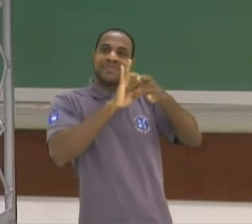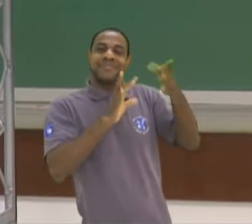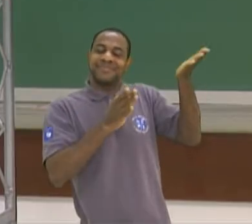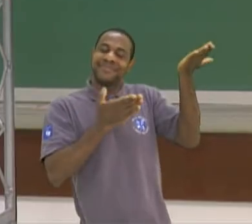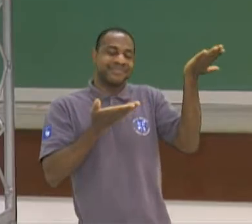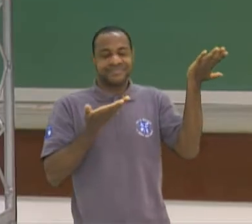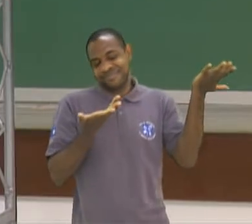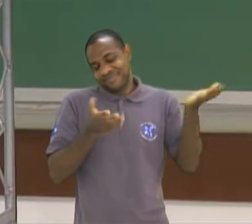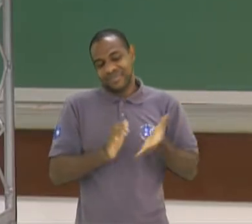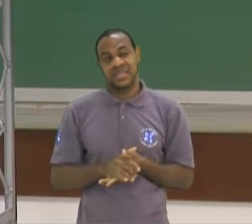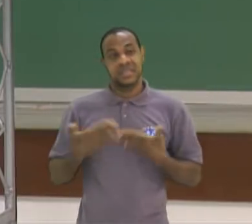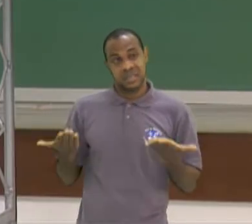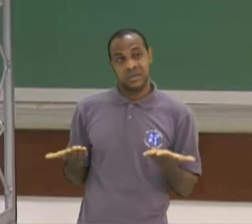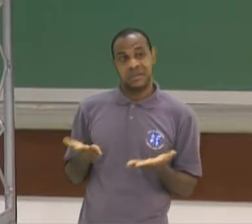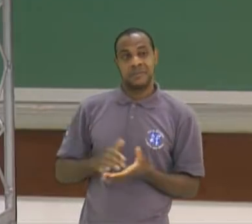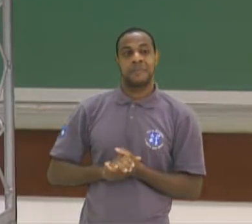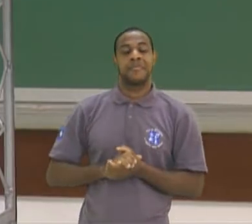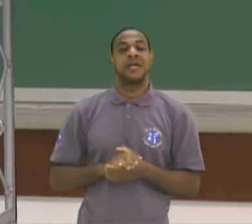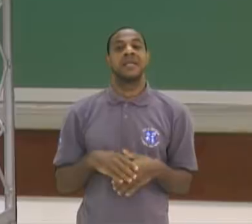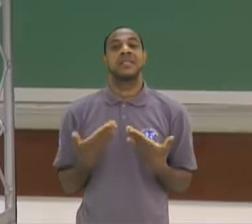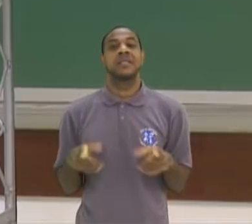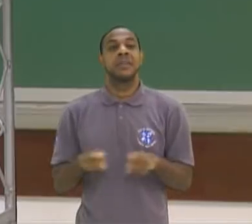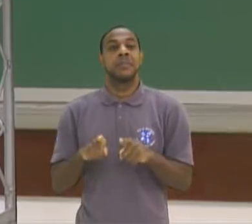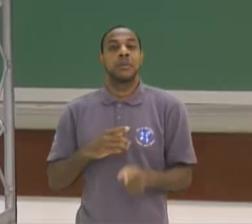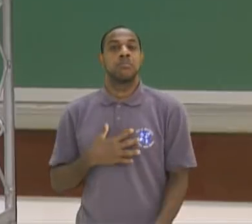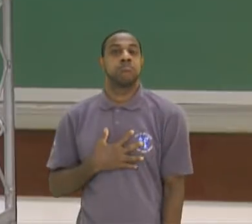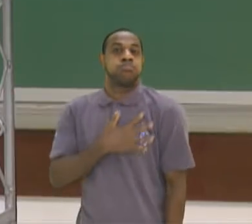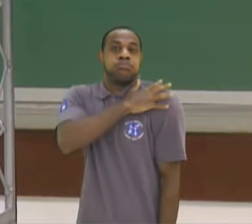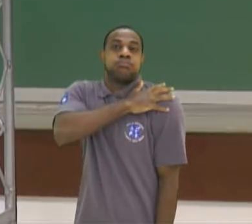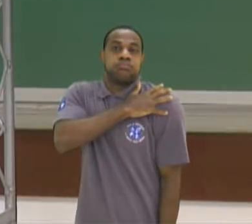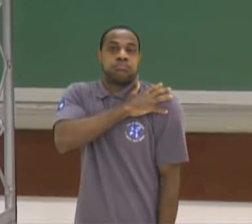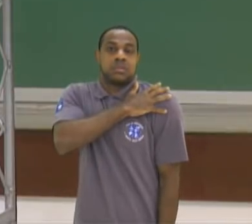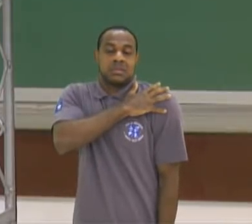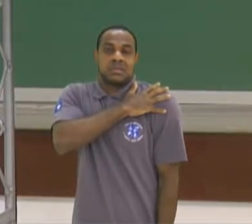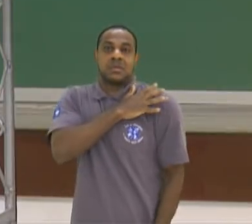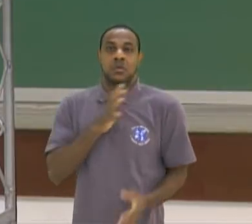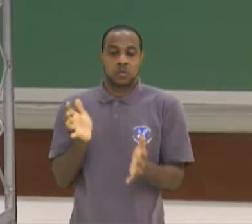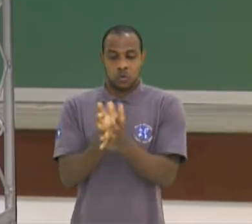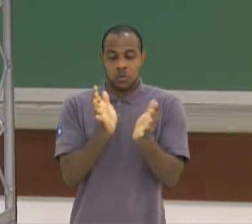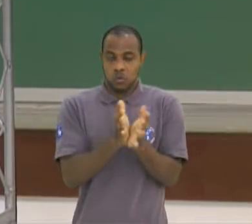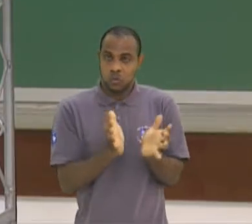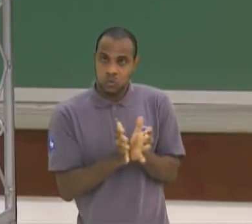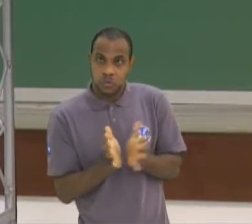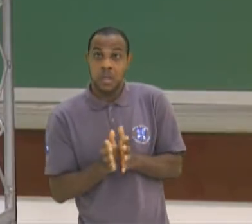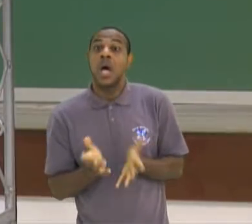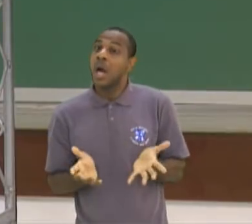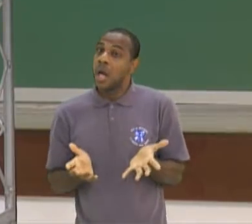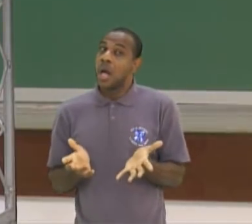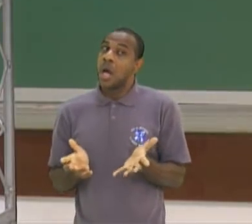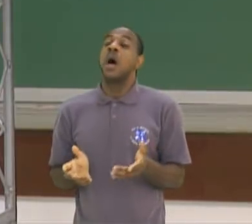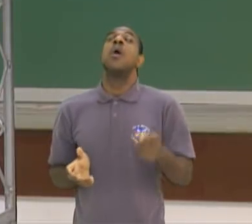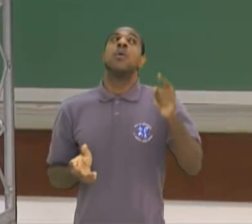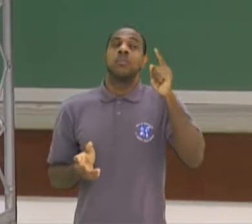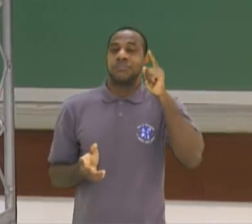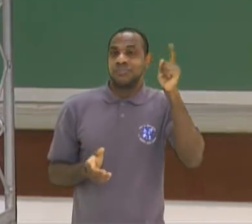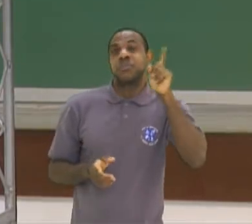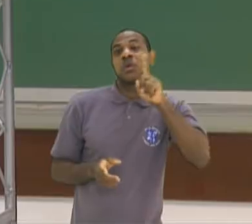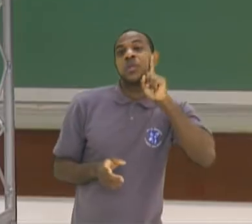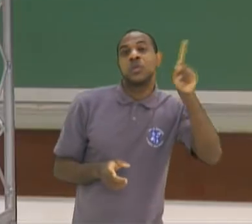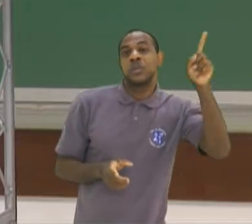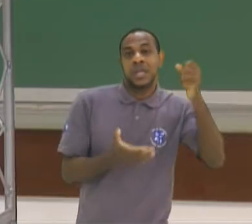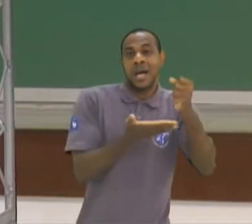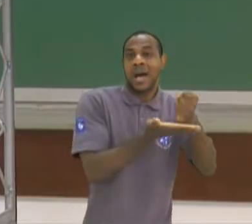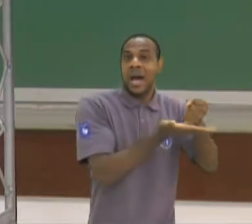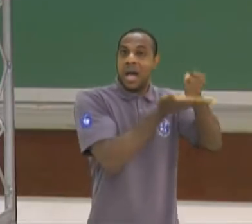dos empresários do país e as forças armadas chilenas, os Estados Unidos apoiaram o golpe de Estado a fim